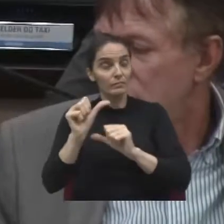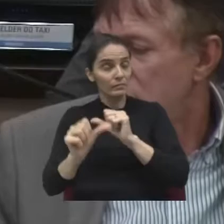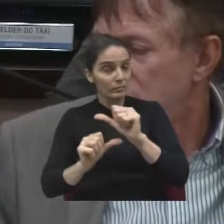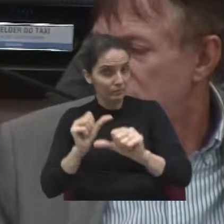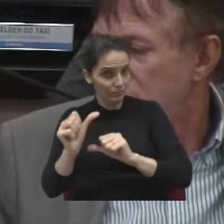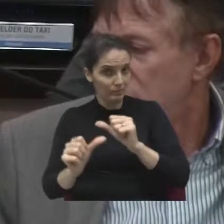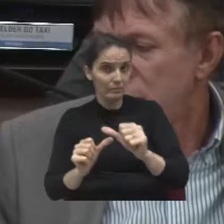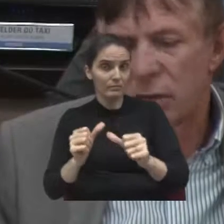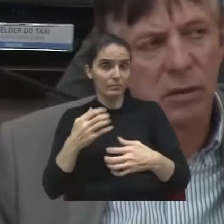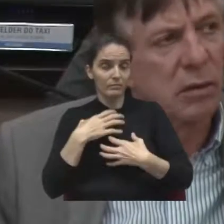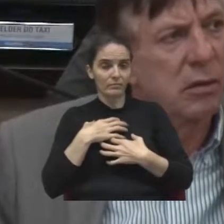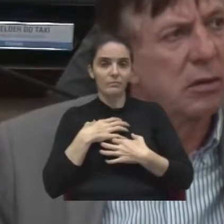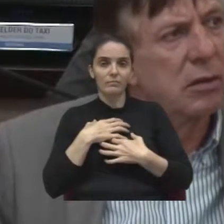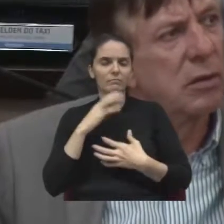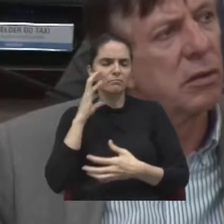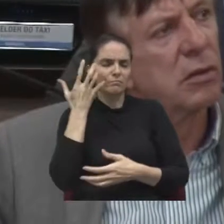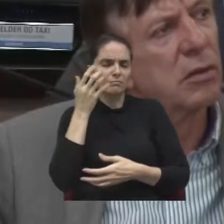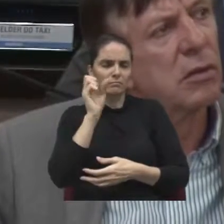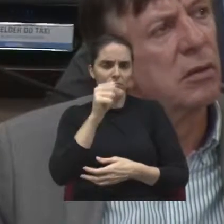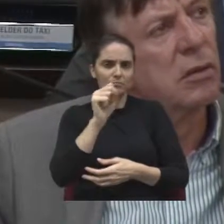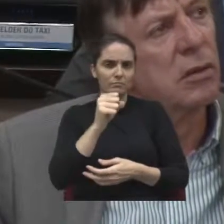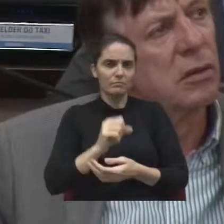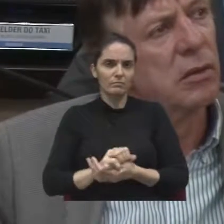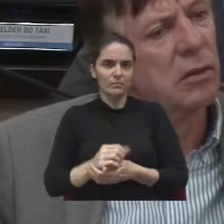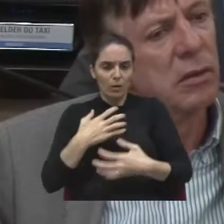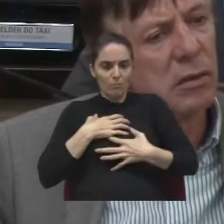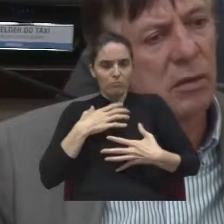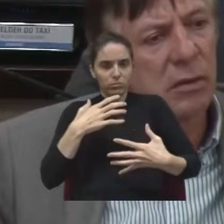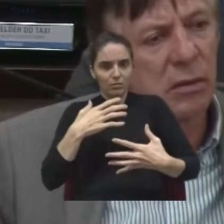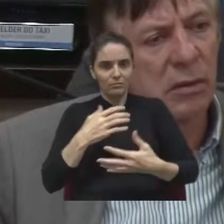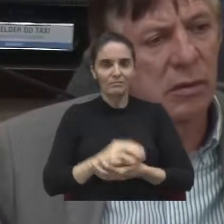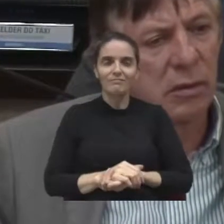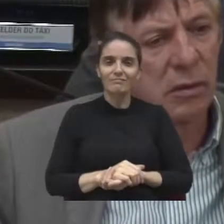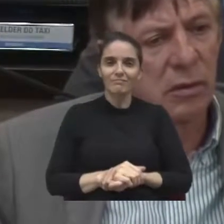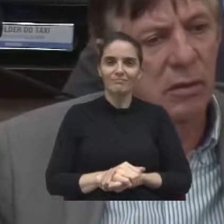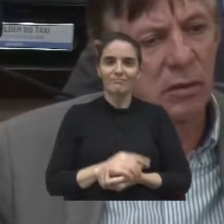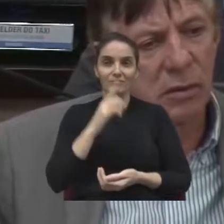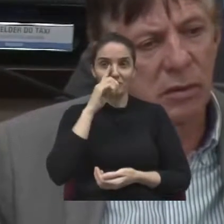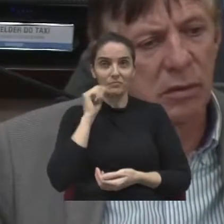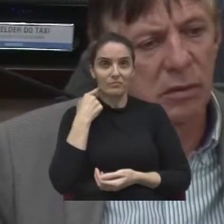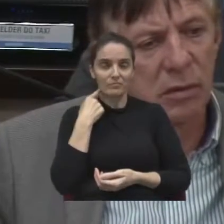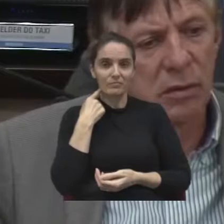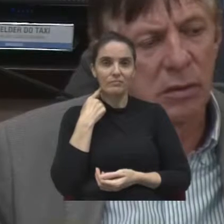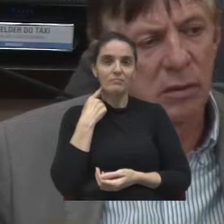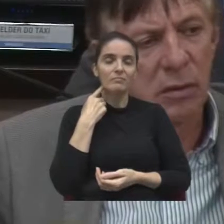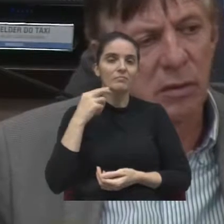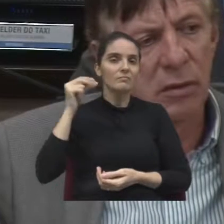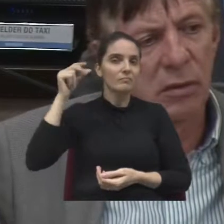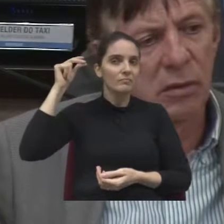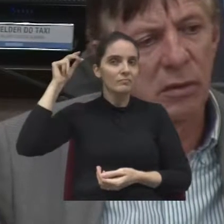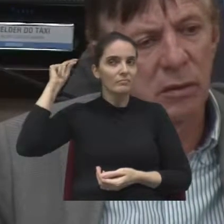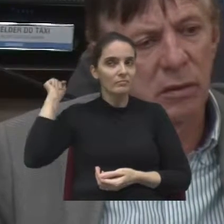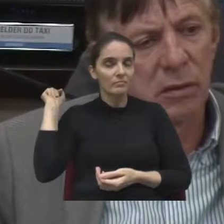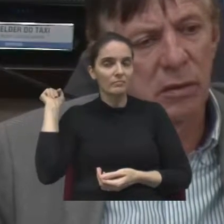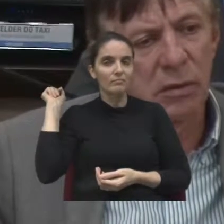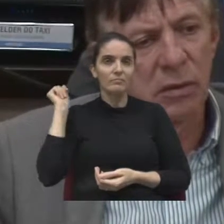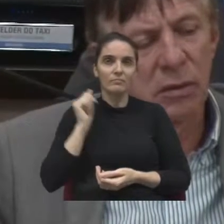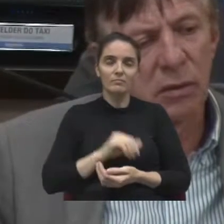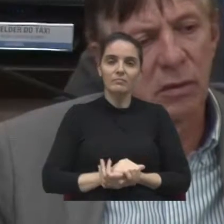causa isso mesmo, ela causa um choque. Eu sou da época, né? Eu vivi